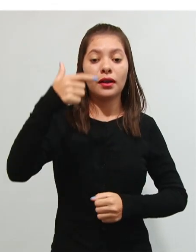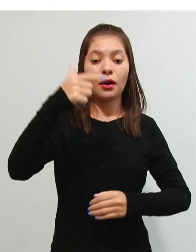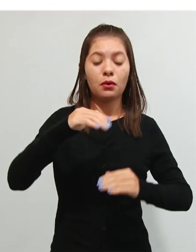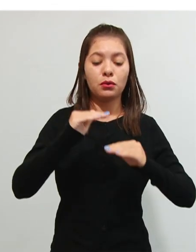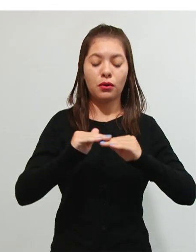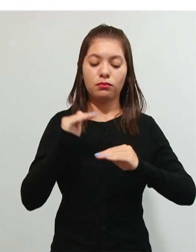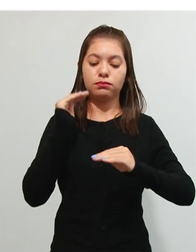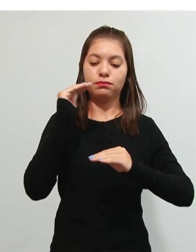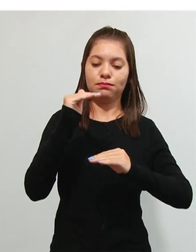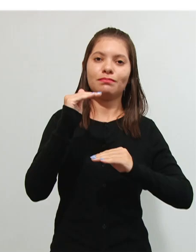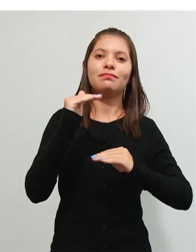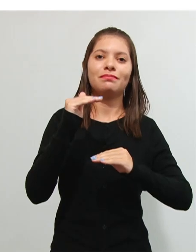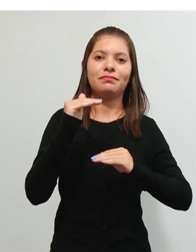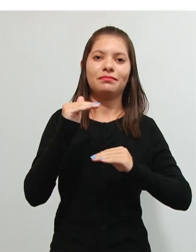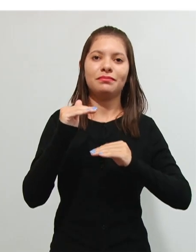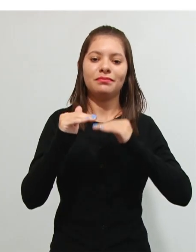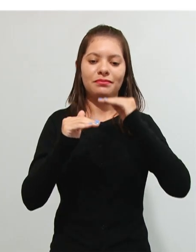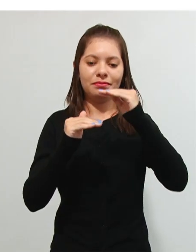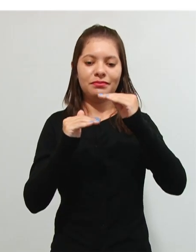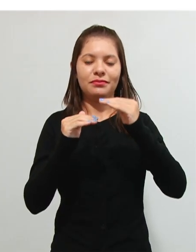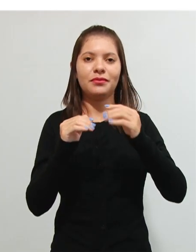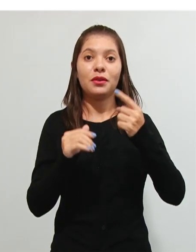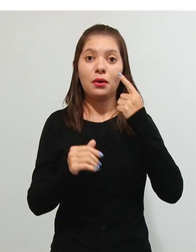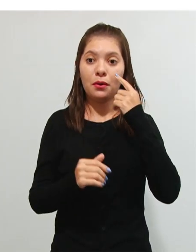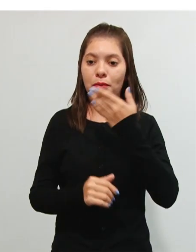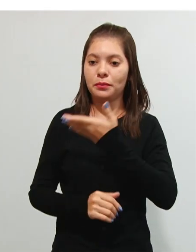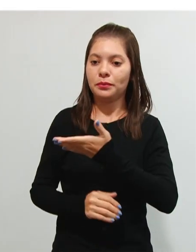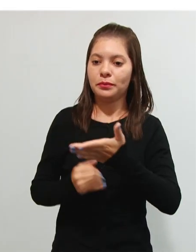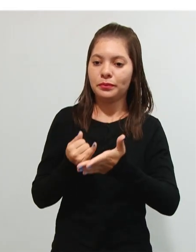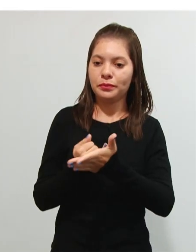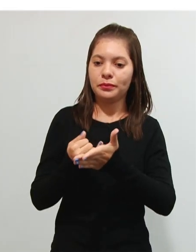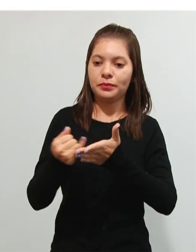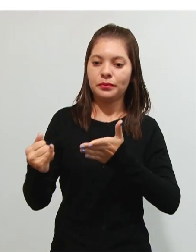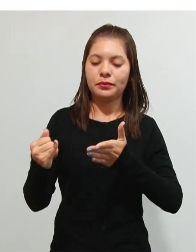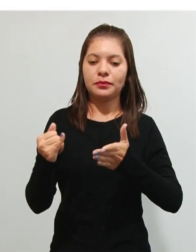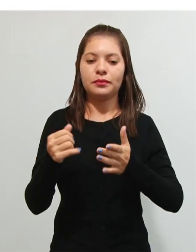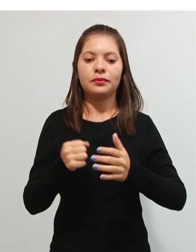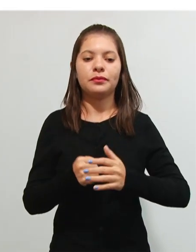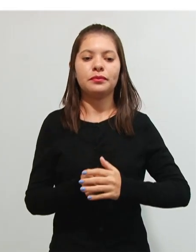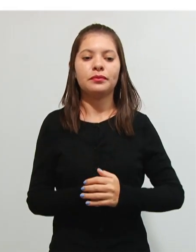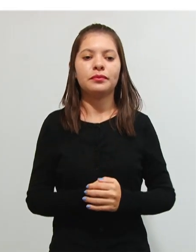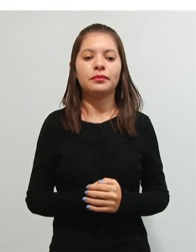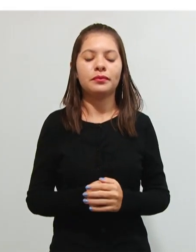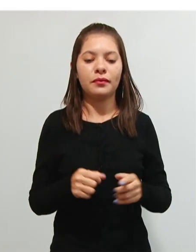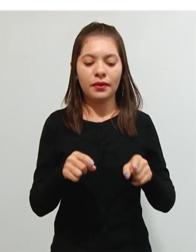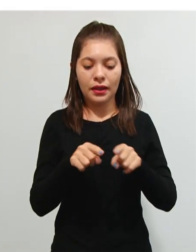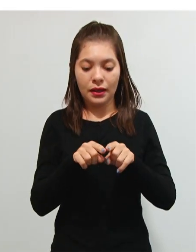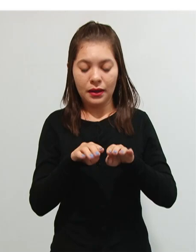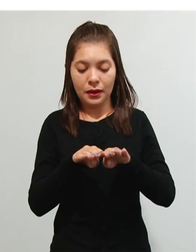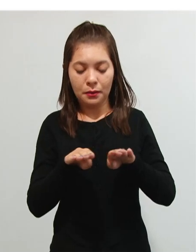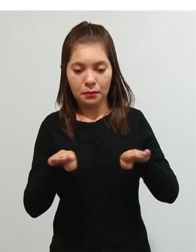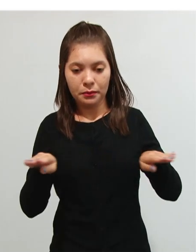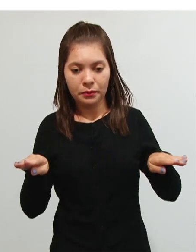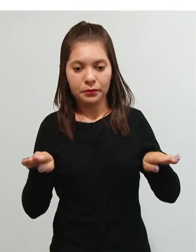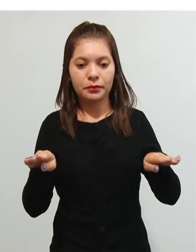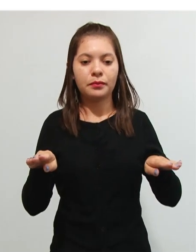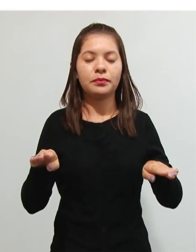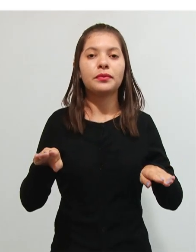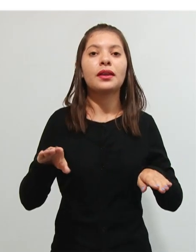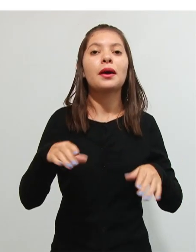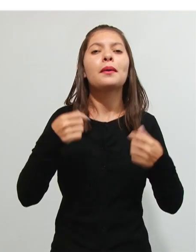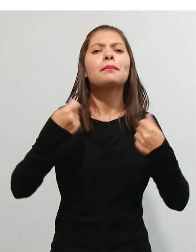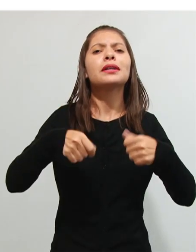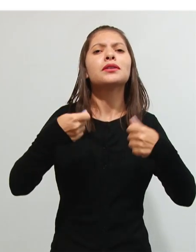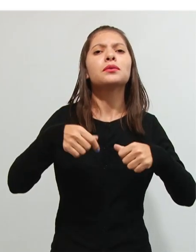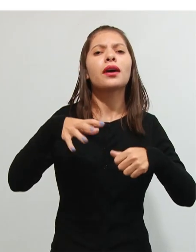seja atendida. Então, vamos iniciar pela base da pirâmide, que é a fisiologia. Então, nós precisamos respirar,